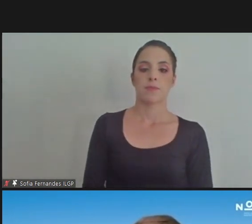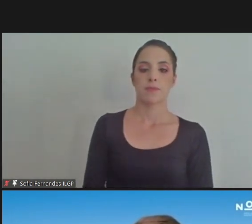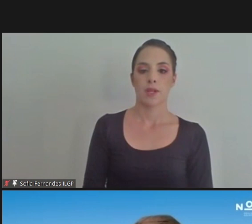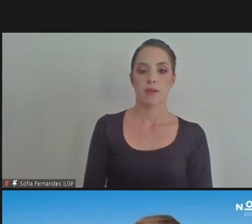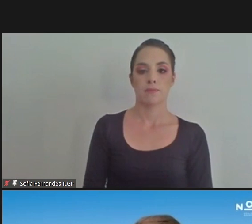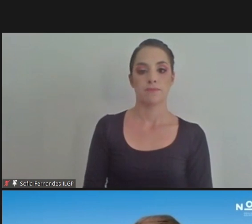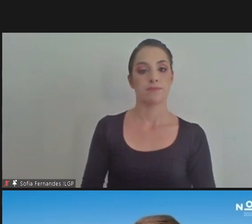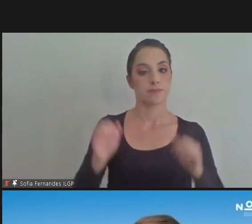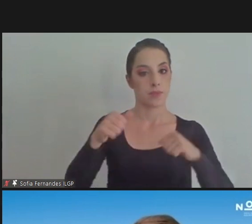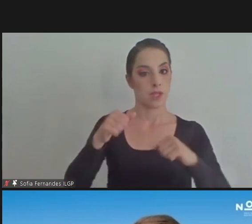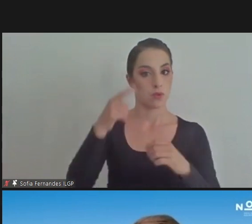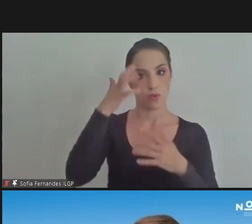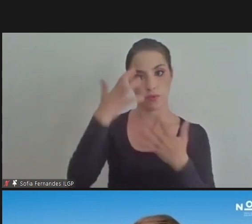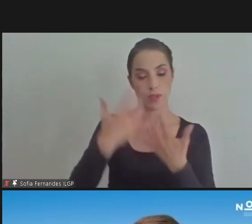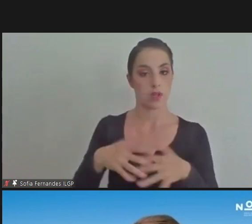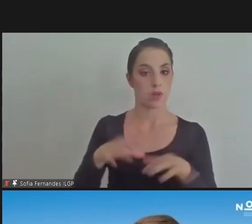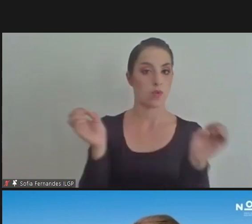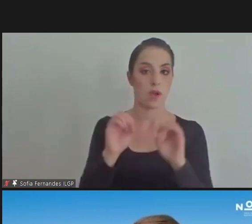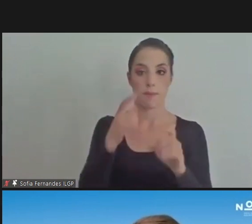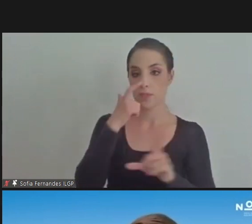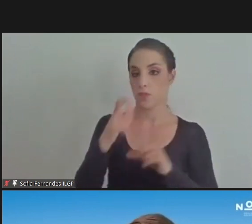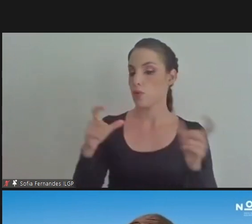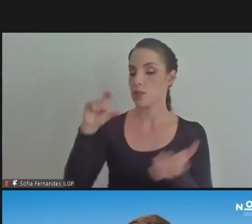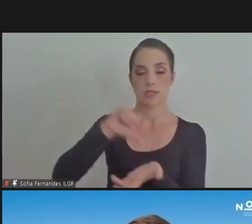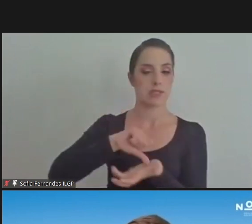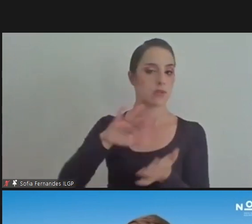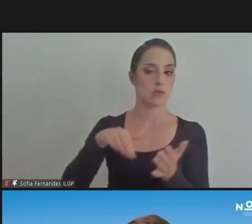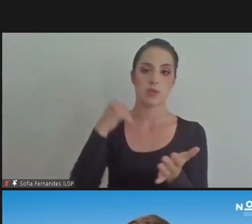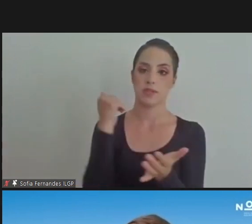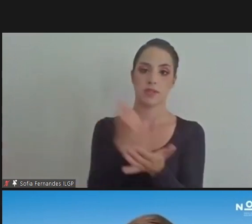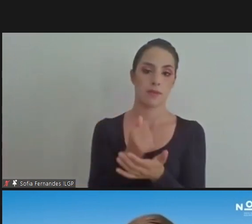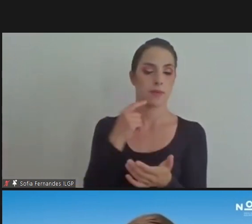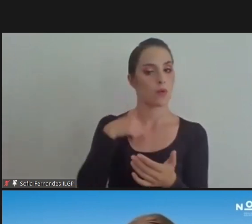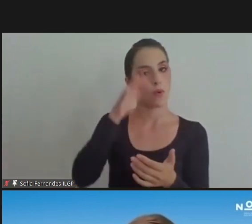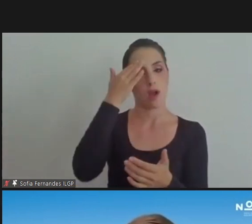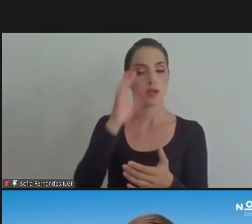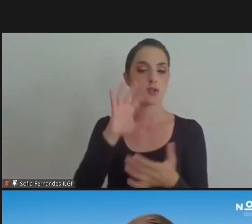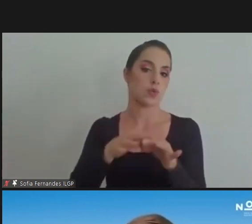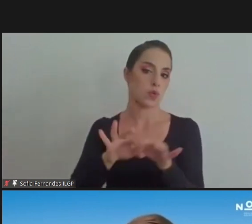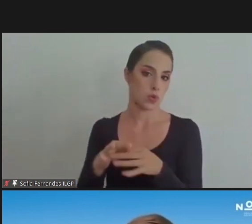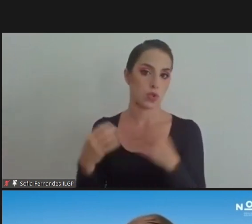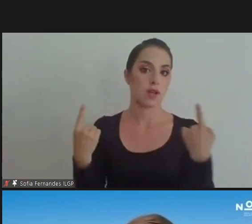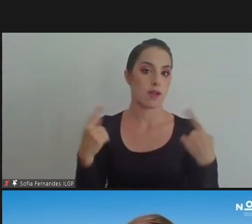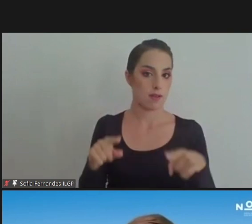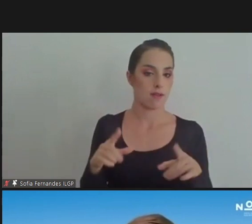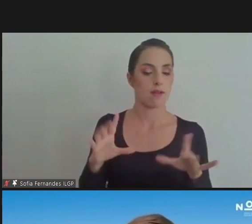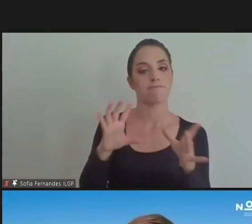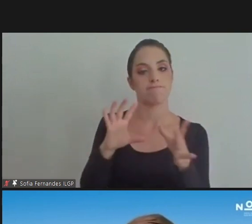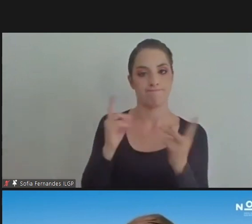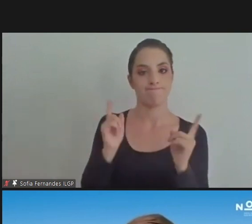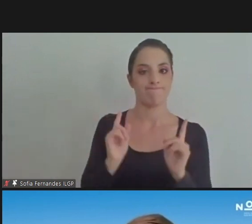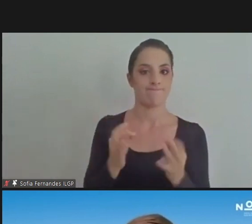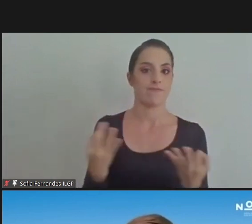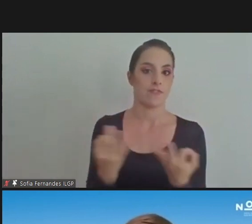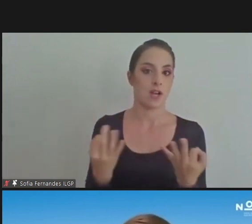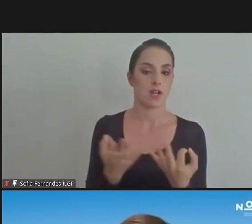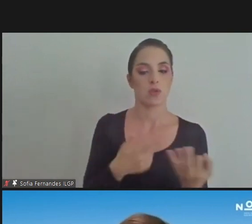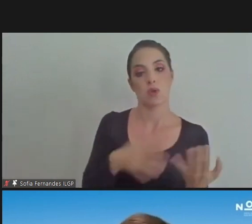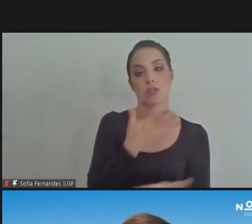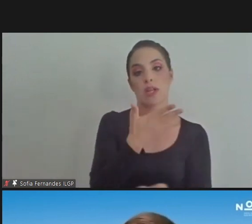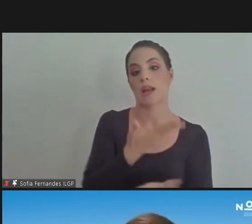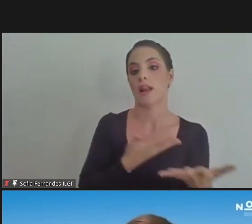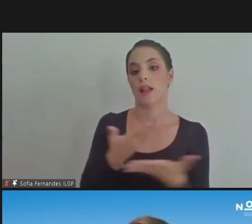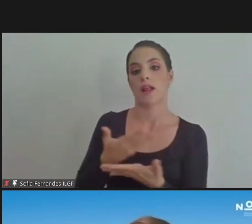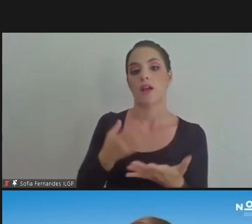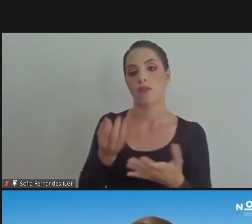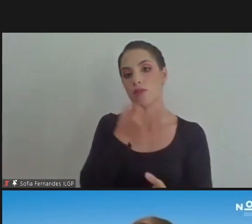Sem dúvida, as pessoas no centro, acho que faz muito sentido que isso seja algo comum, né? Afinal, estamos aqui falando de